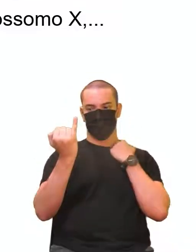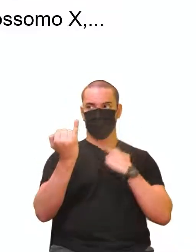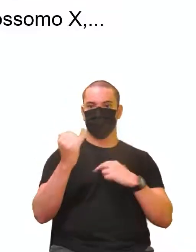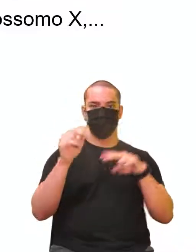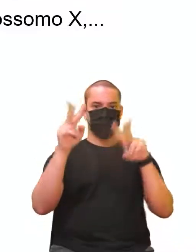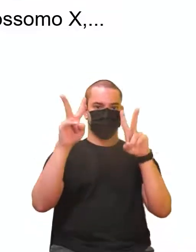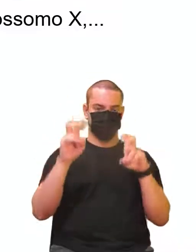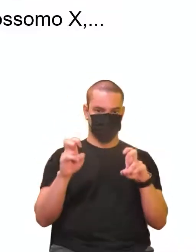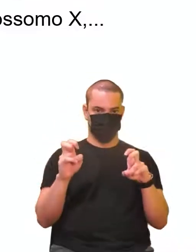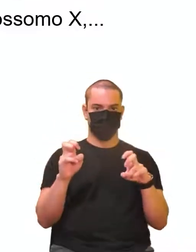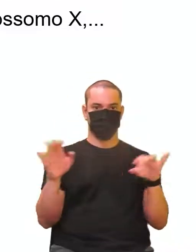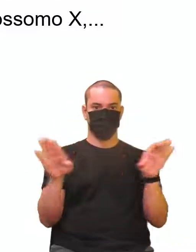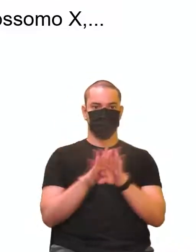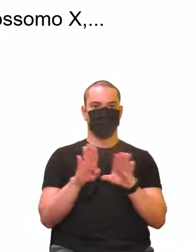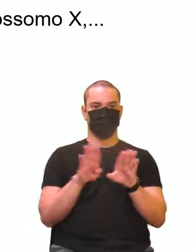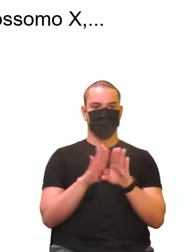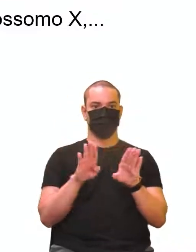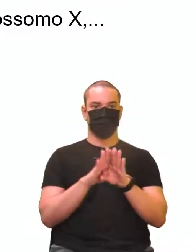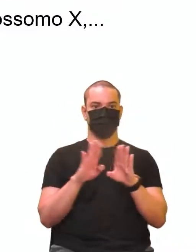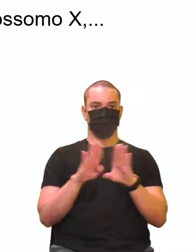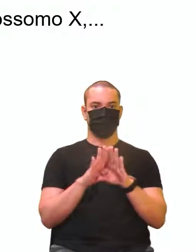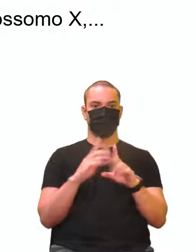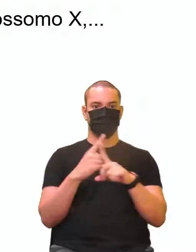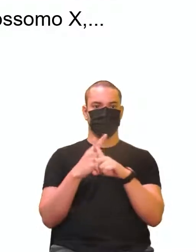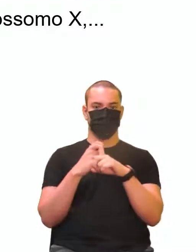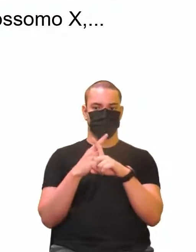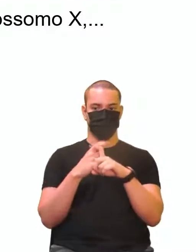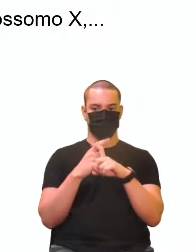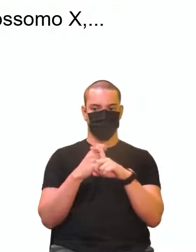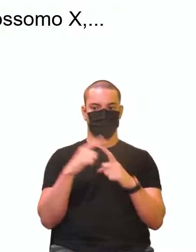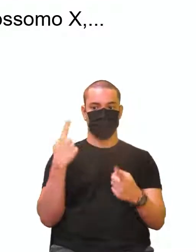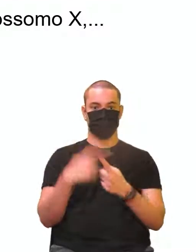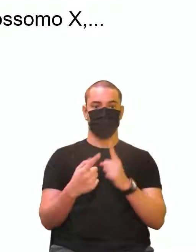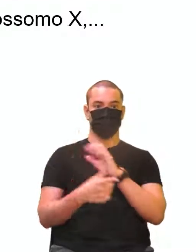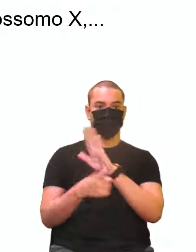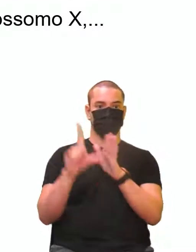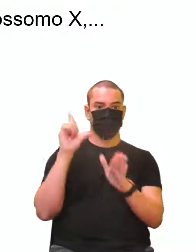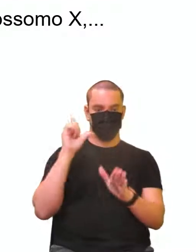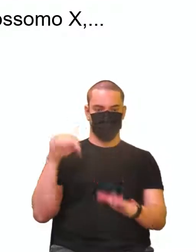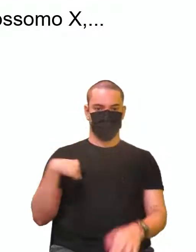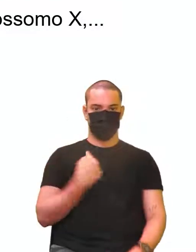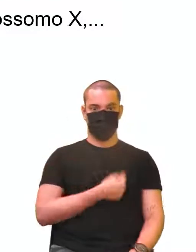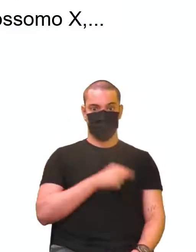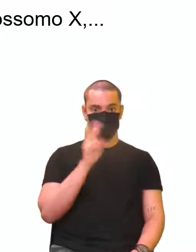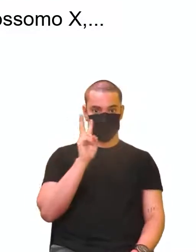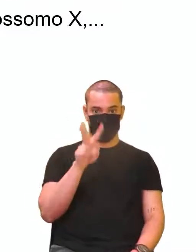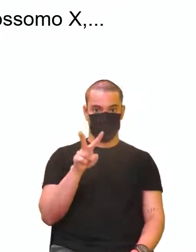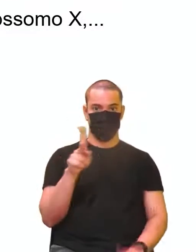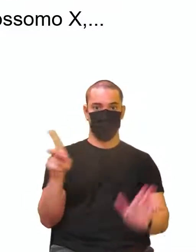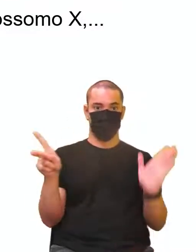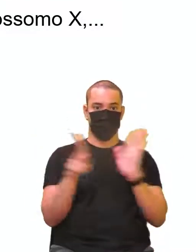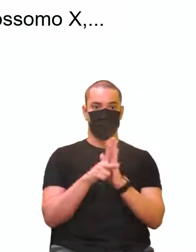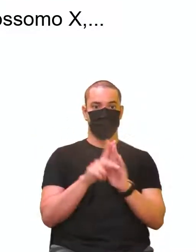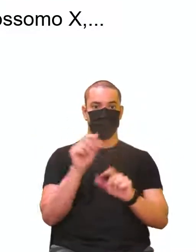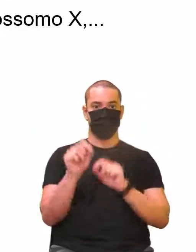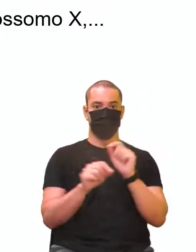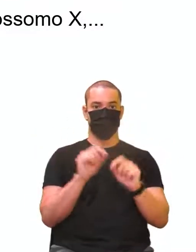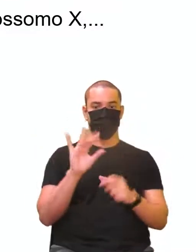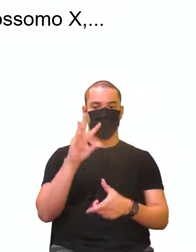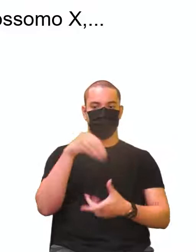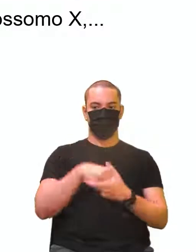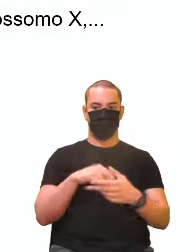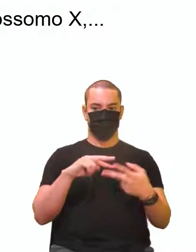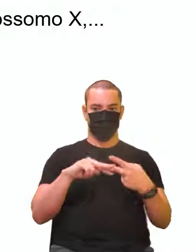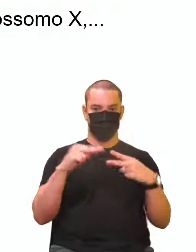Em relação aos cromossomos sexuais. Esses cromossomos, a gente já viu que eles fazem parte do DNA. E